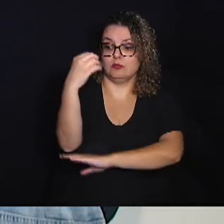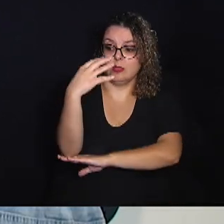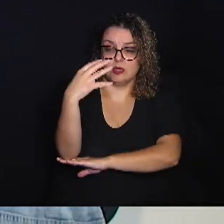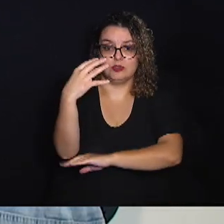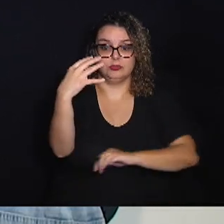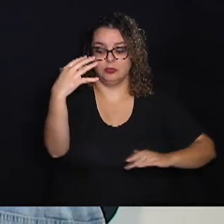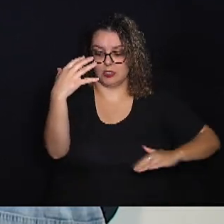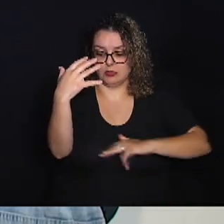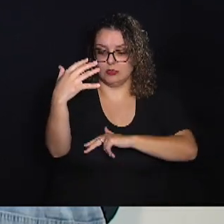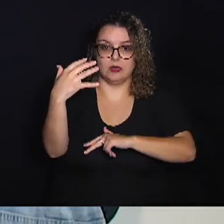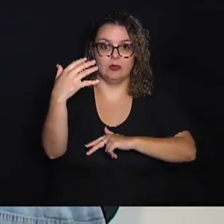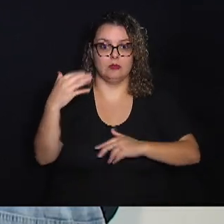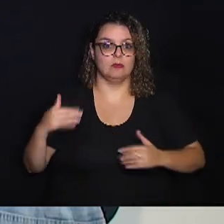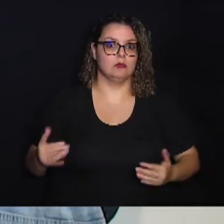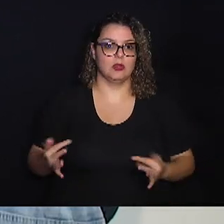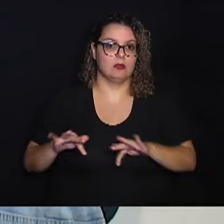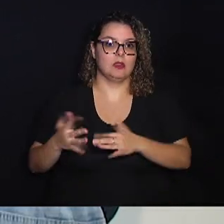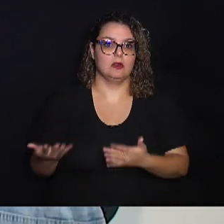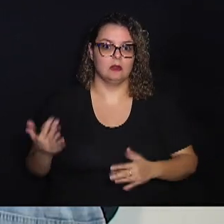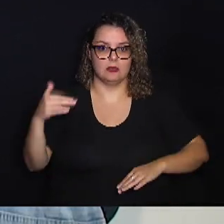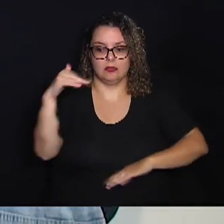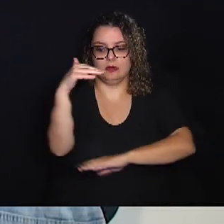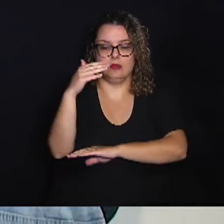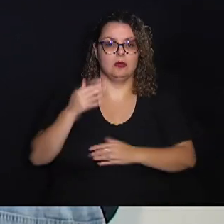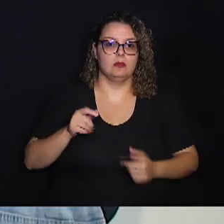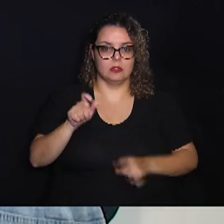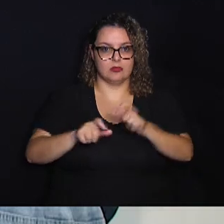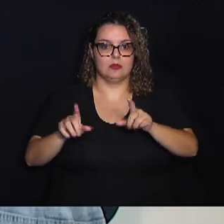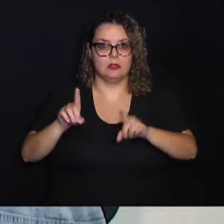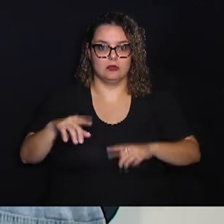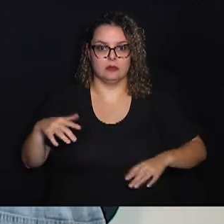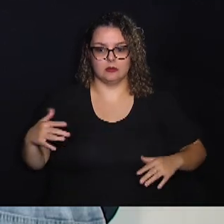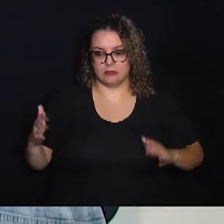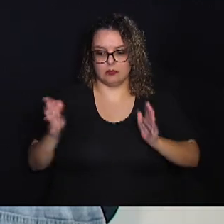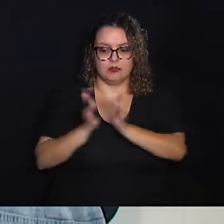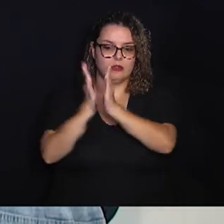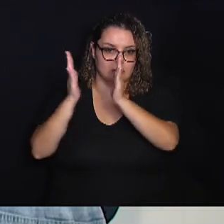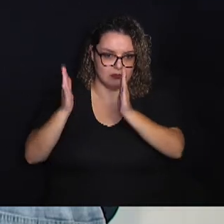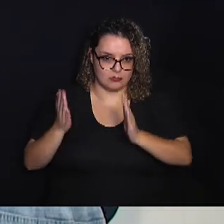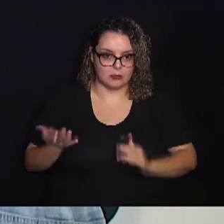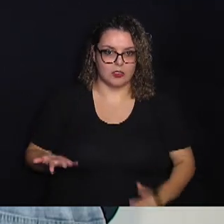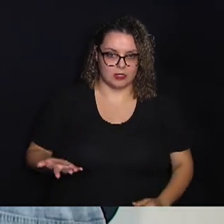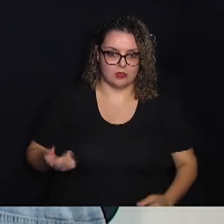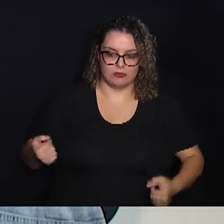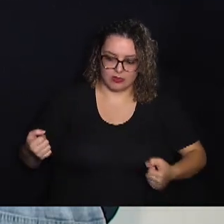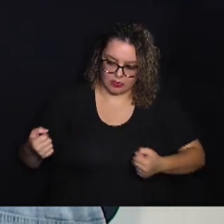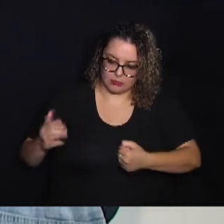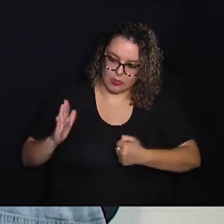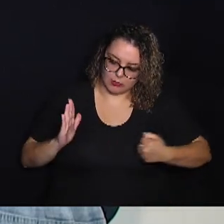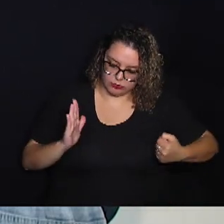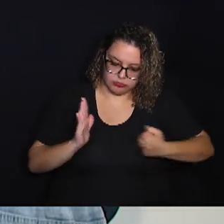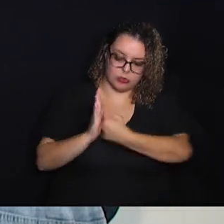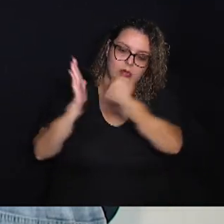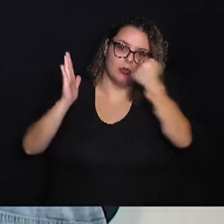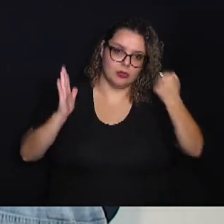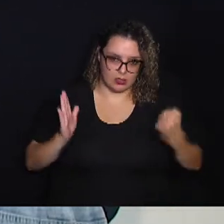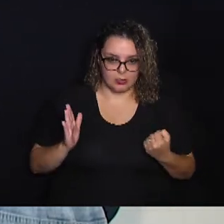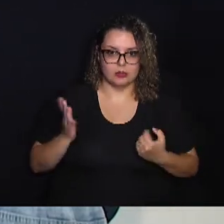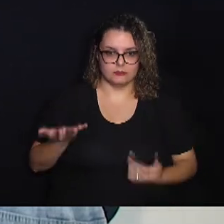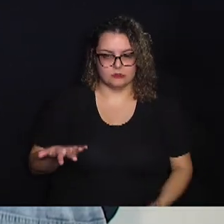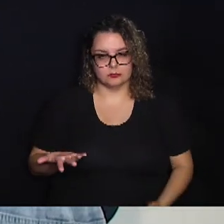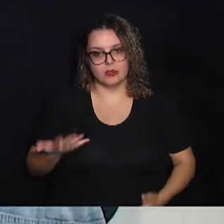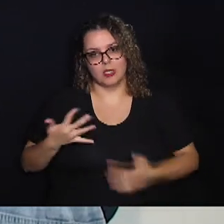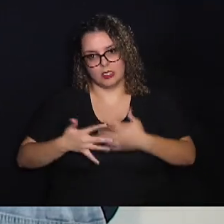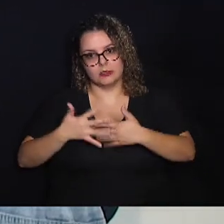não pode terminar no muro, porque a pessoa com deficiência ela vai esbarrar no muro. Sim. E a gente também sempre orienta